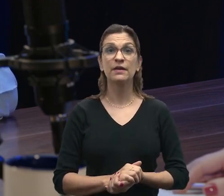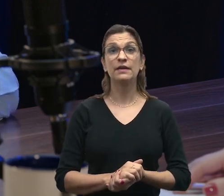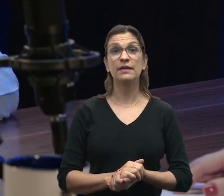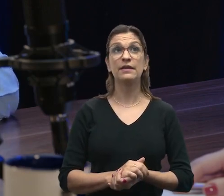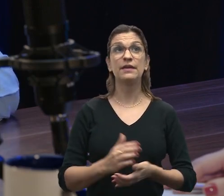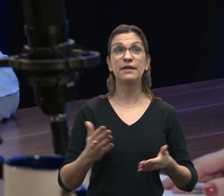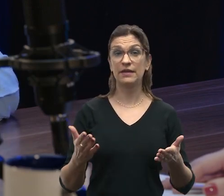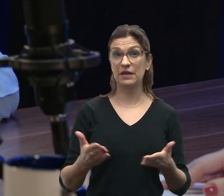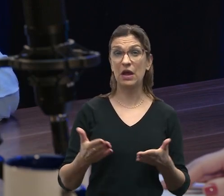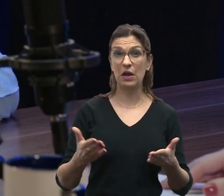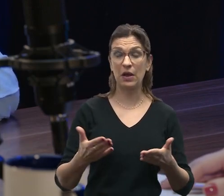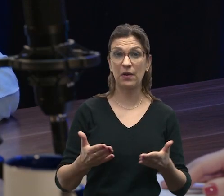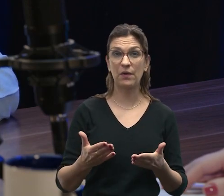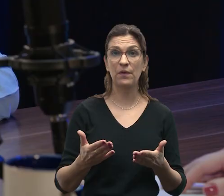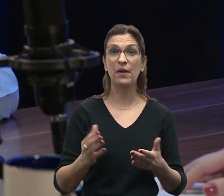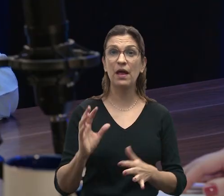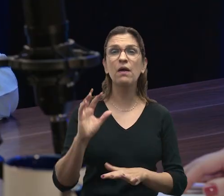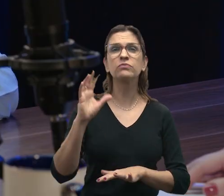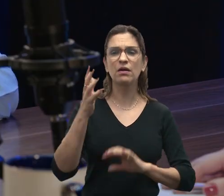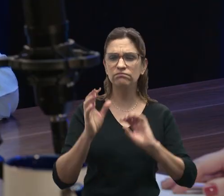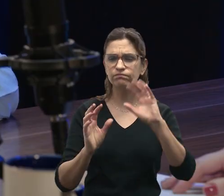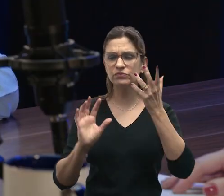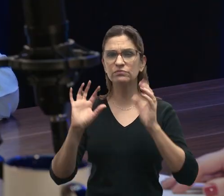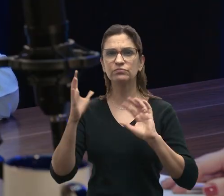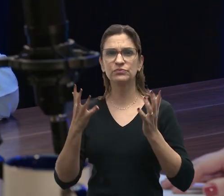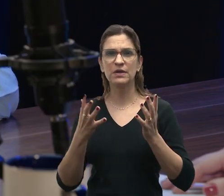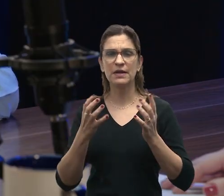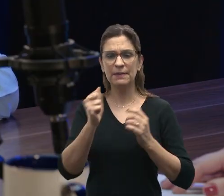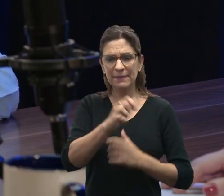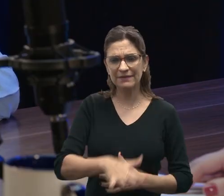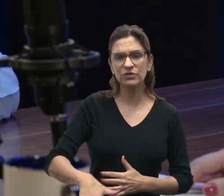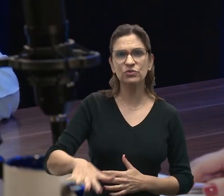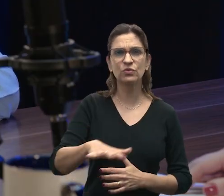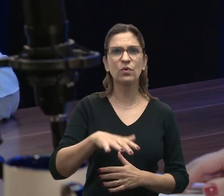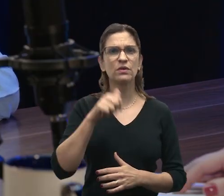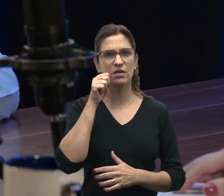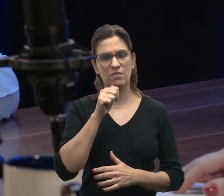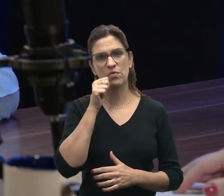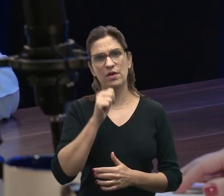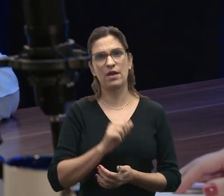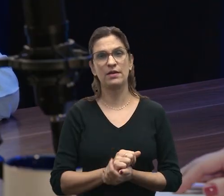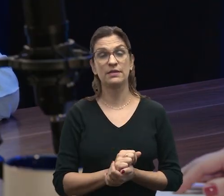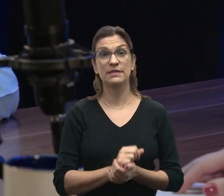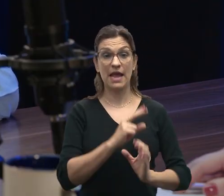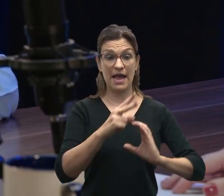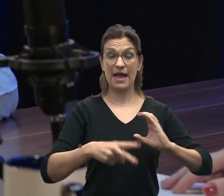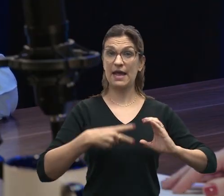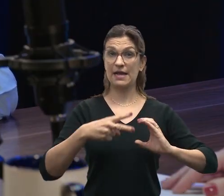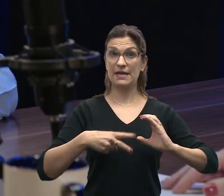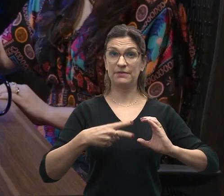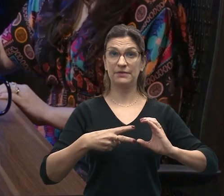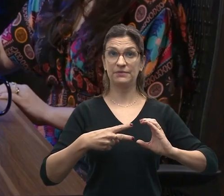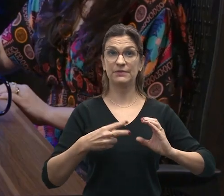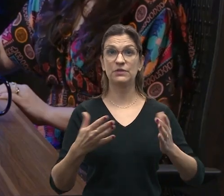né? E não toca só a mim, mas toca a toda a sociedade, que nós temos uma Câmara de Vereadores formada por